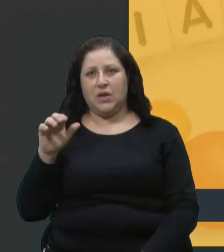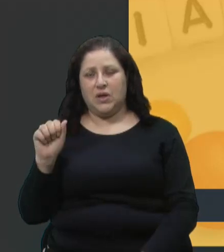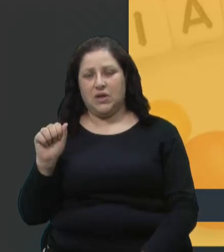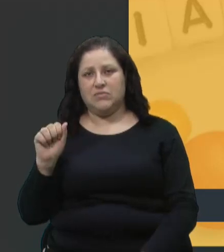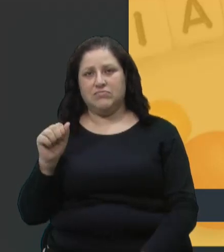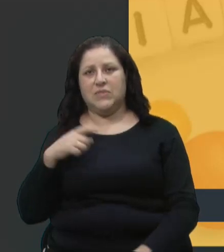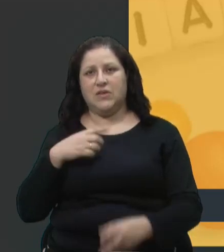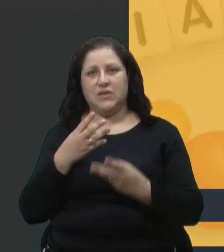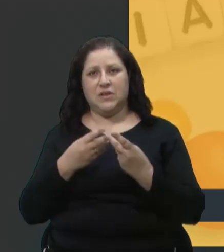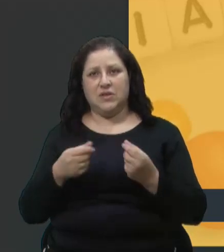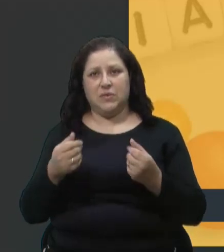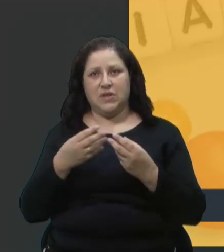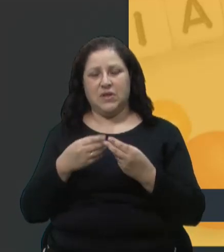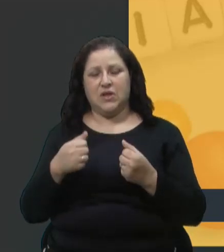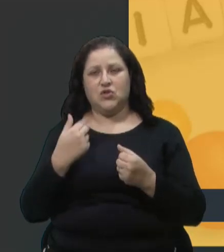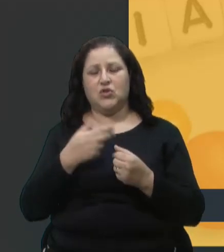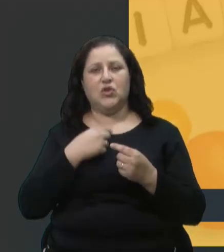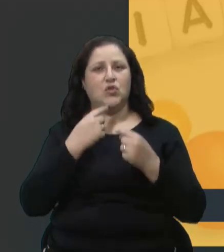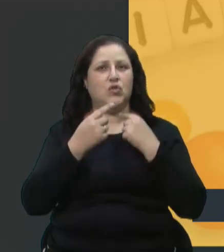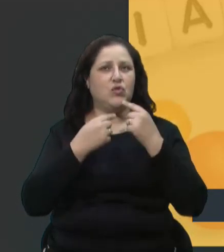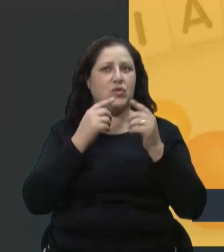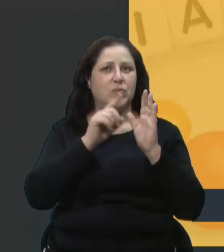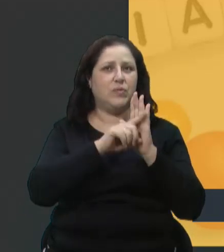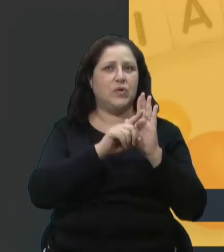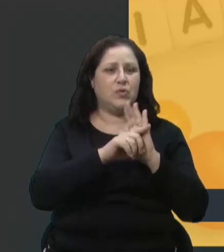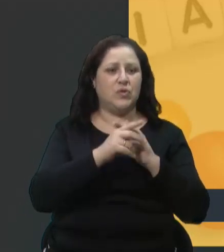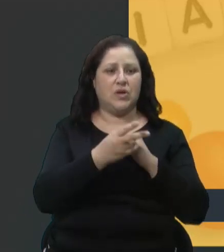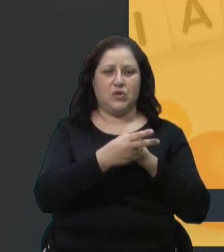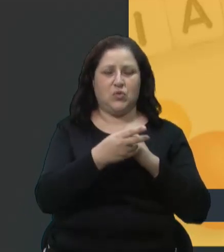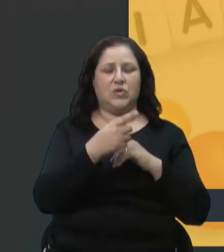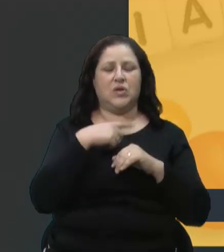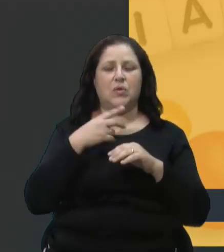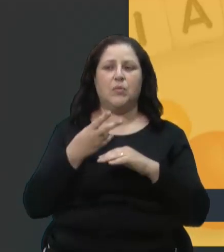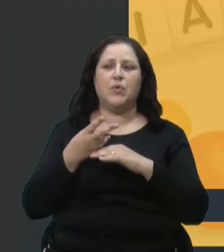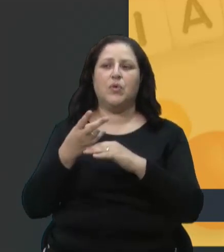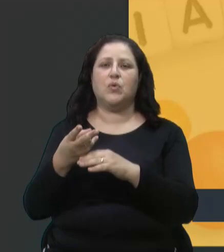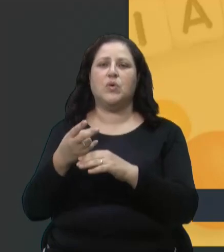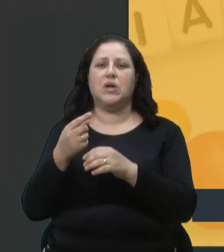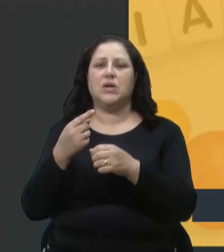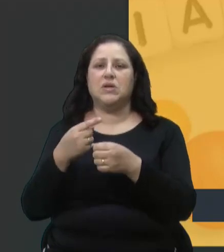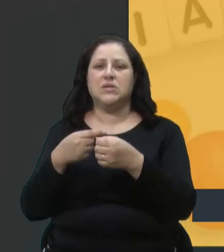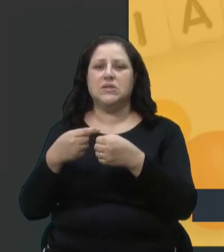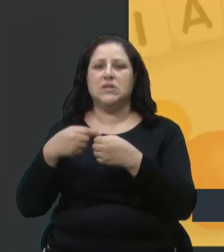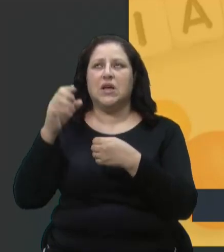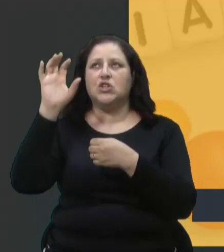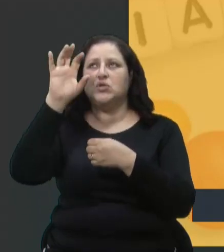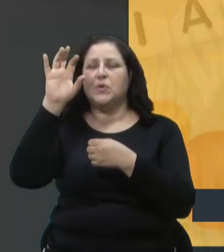Tiraram diversas dúvidas, estão buscando informação de cidades do país que